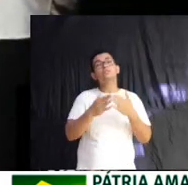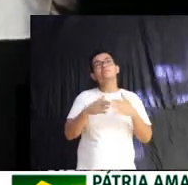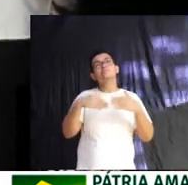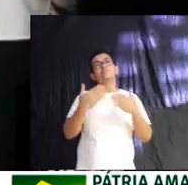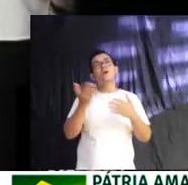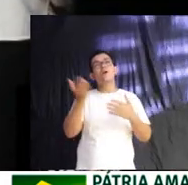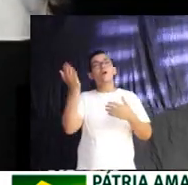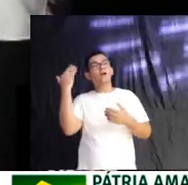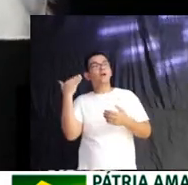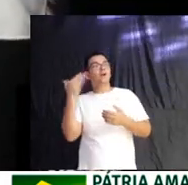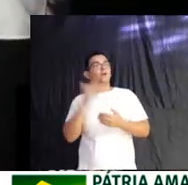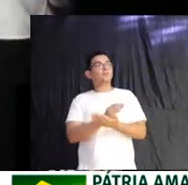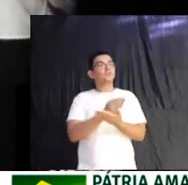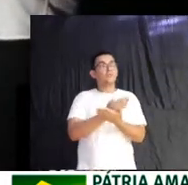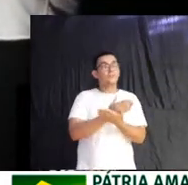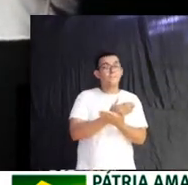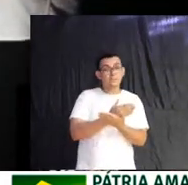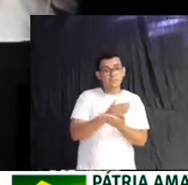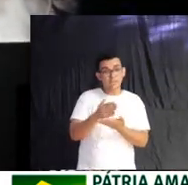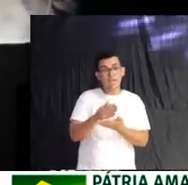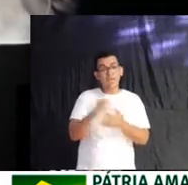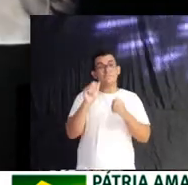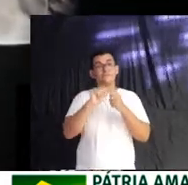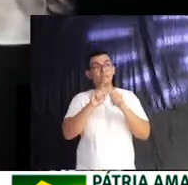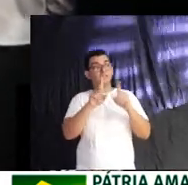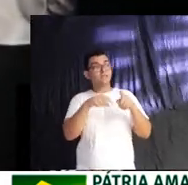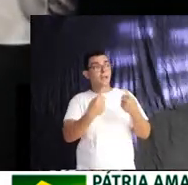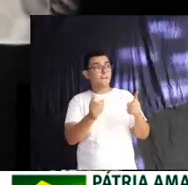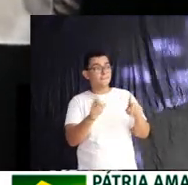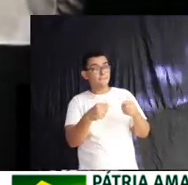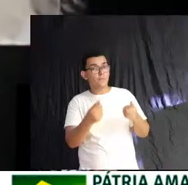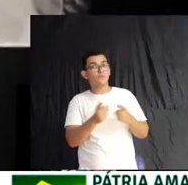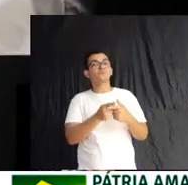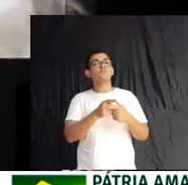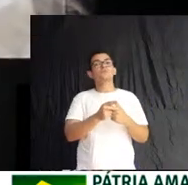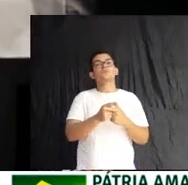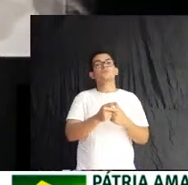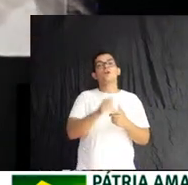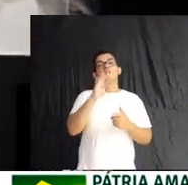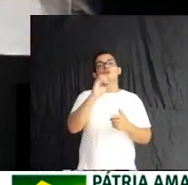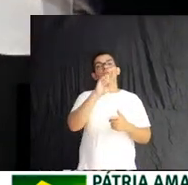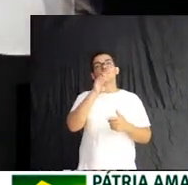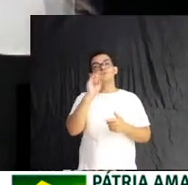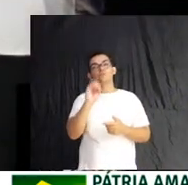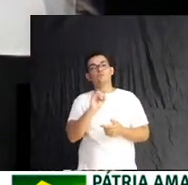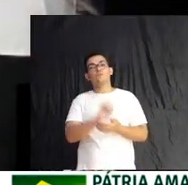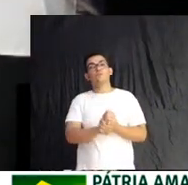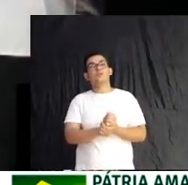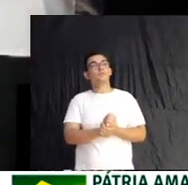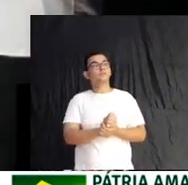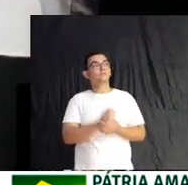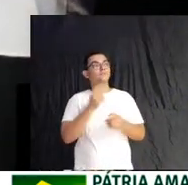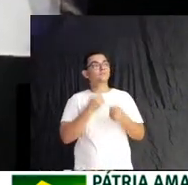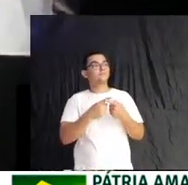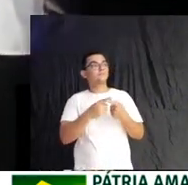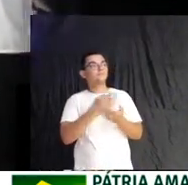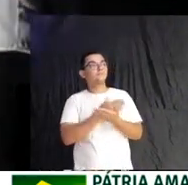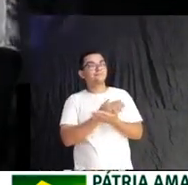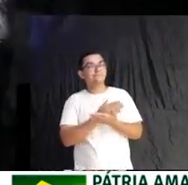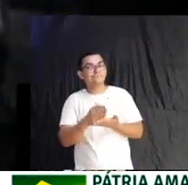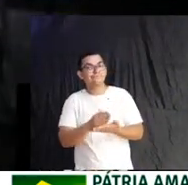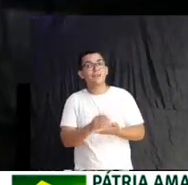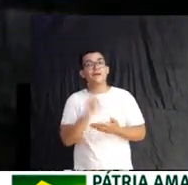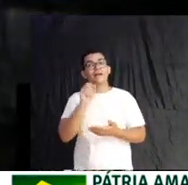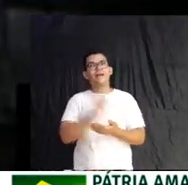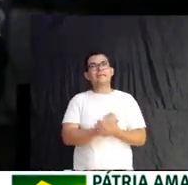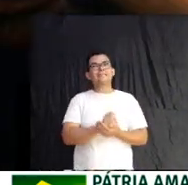que tornou-se meu marido, ficou casado comigo por um tempinho. Se eu vou começar a falar de anos aqui, vocês vão começar a somar, vai